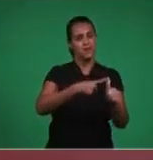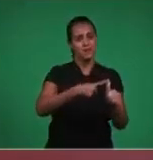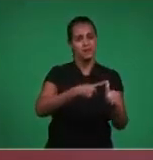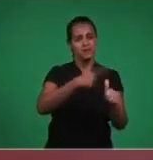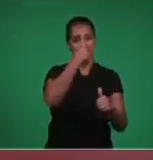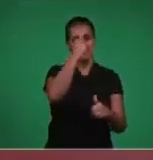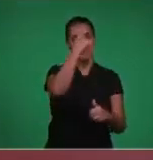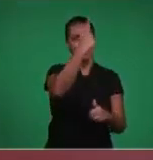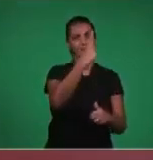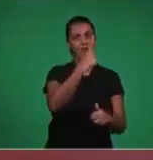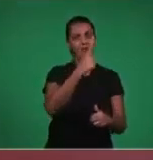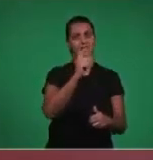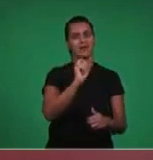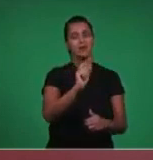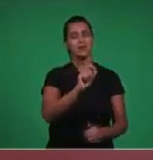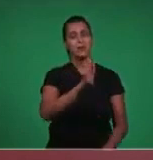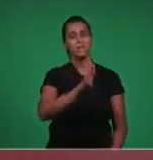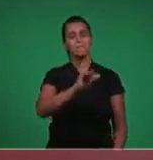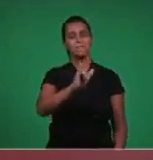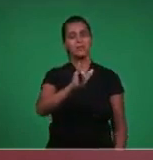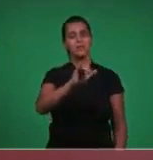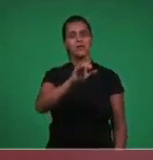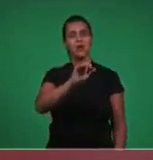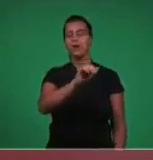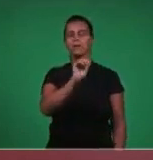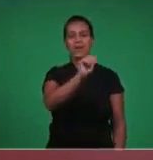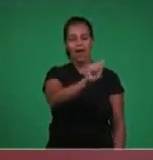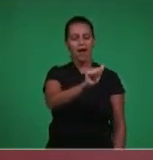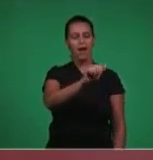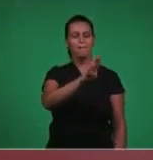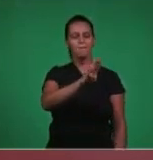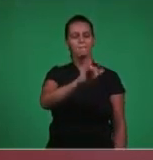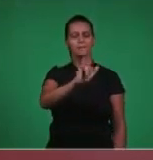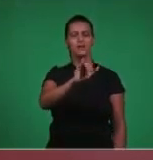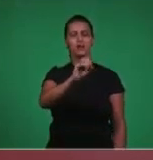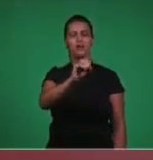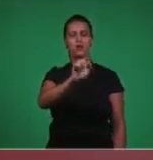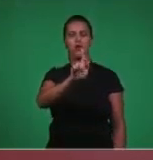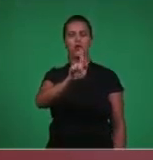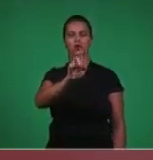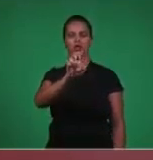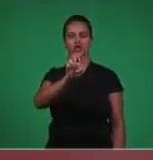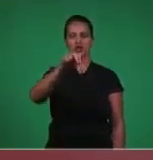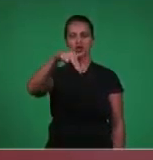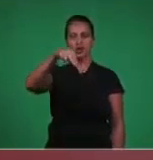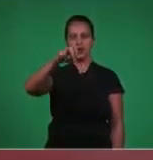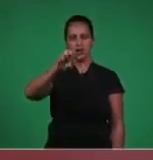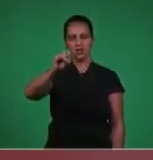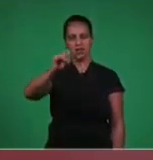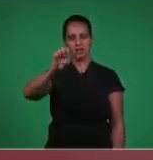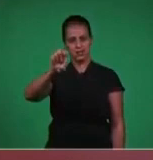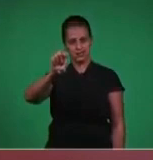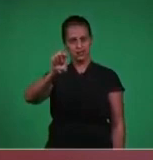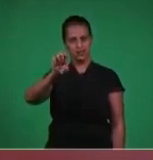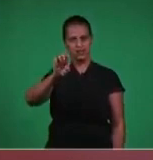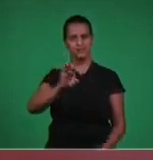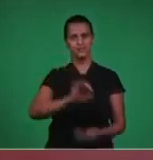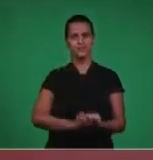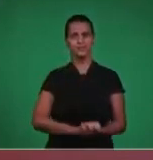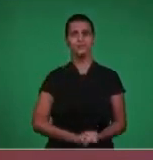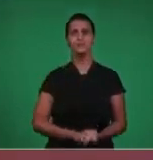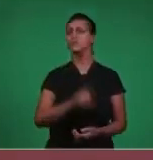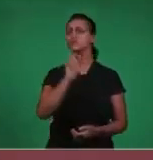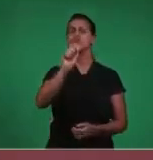a abiogênese. O que essa palavra significa? Significa o seguinte: a proposta é que a vida